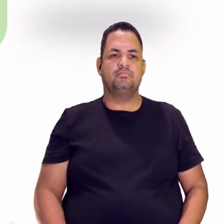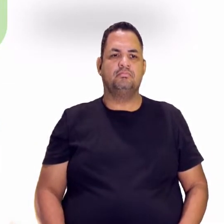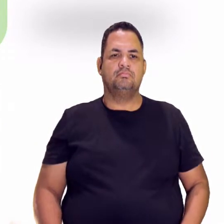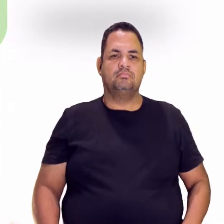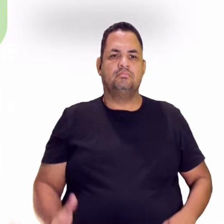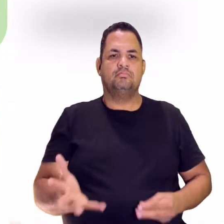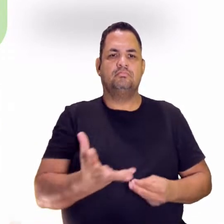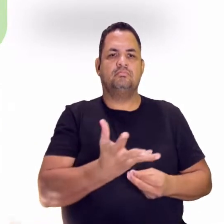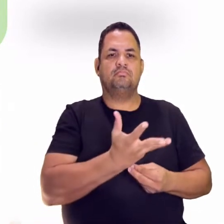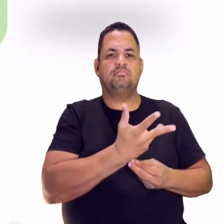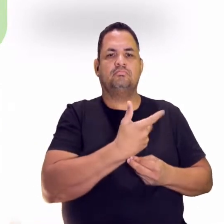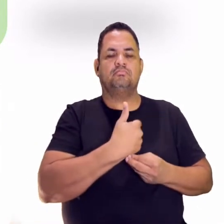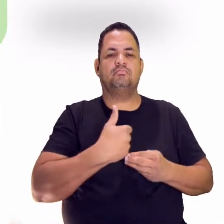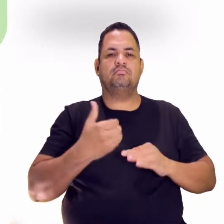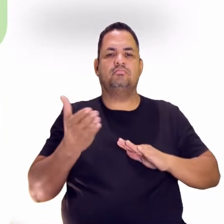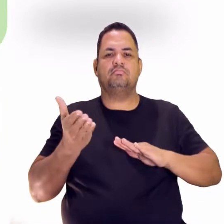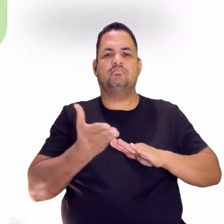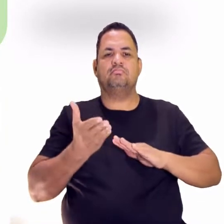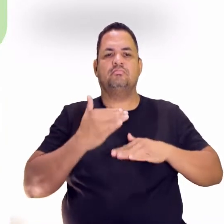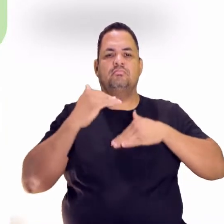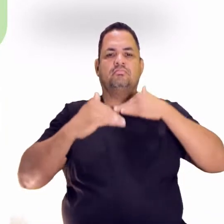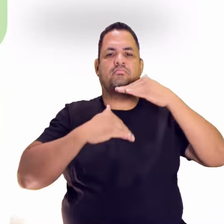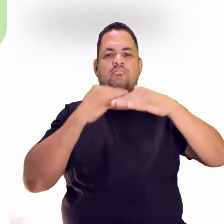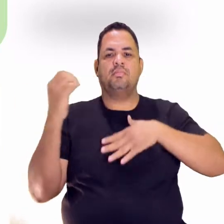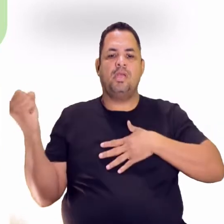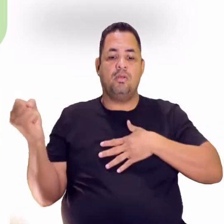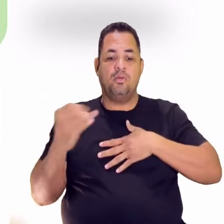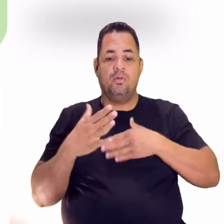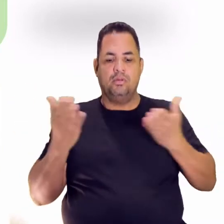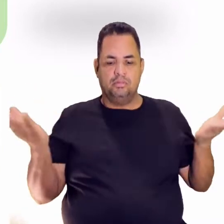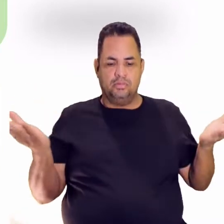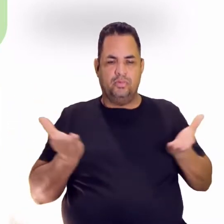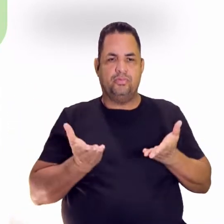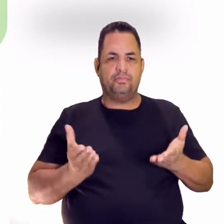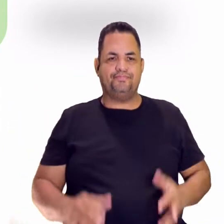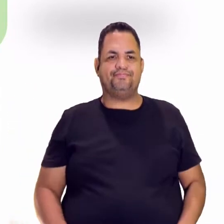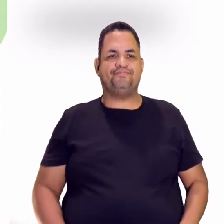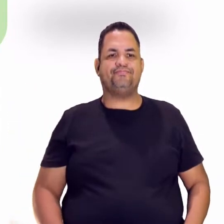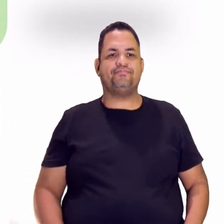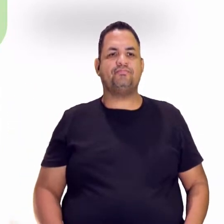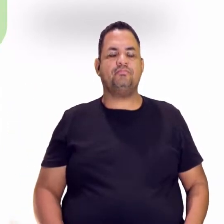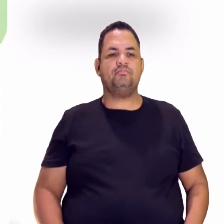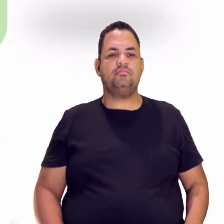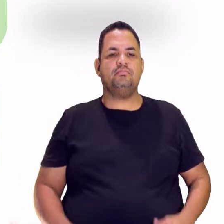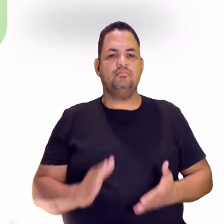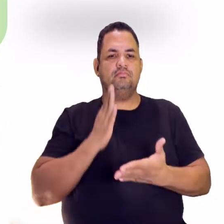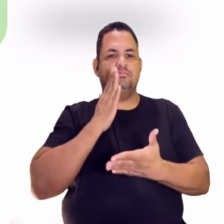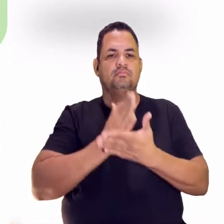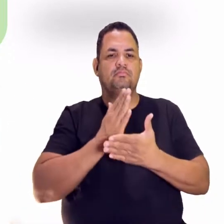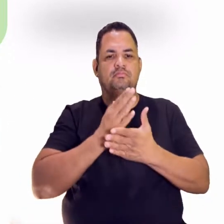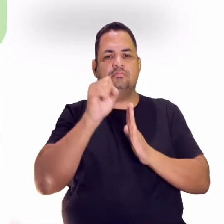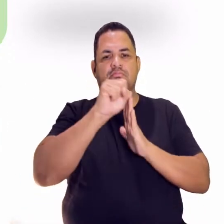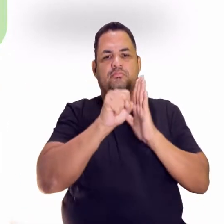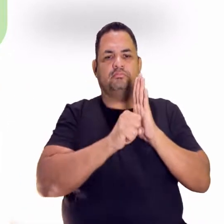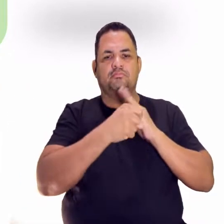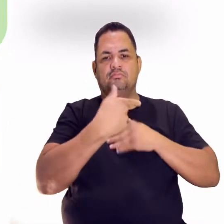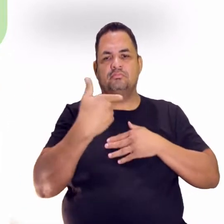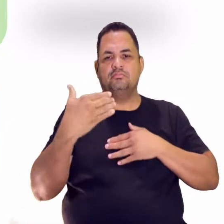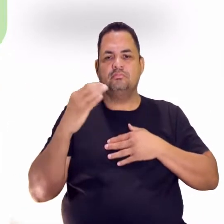arte contemporânea, a arte que está se desenvolvendo. Veja só, foi na metade do século